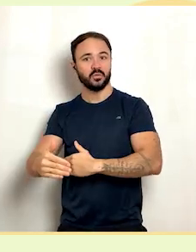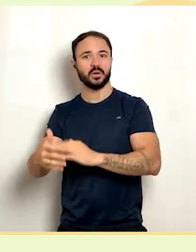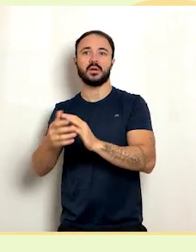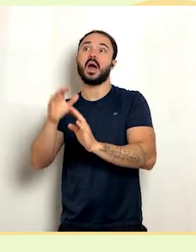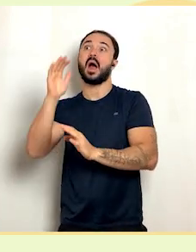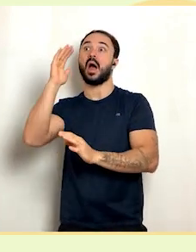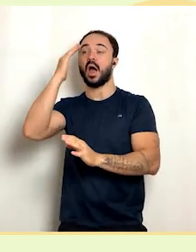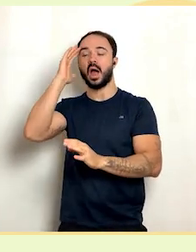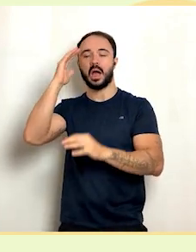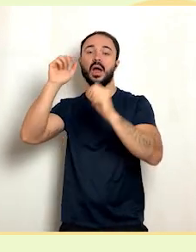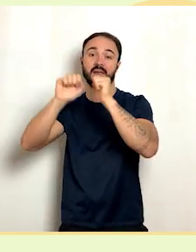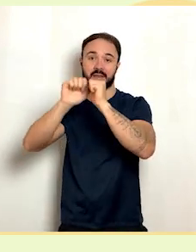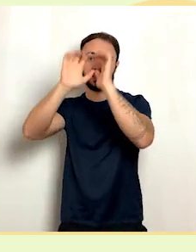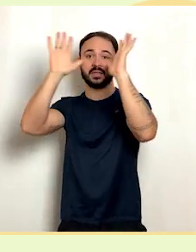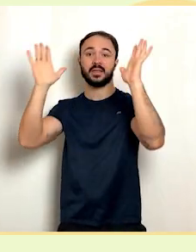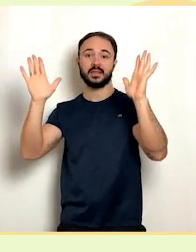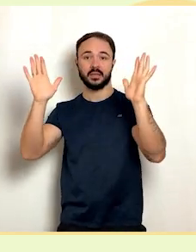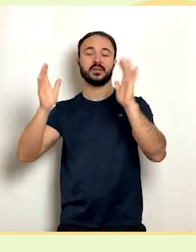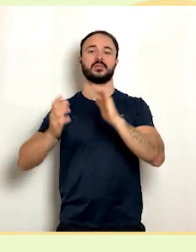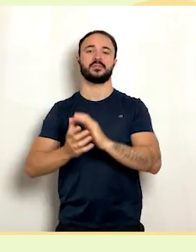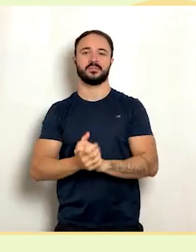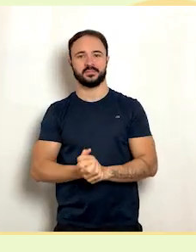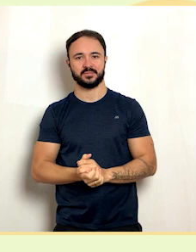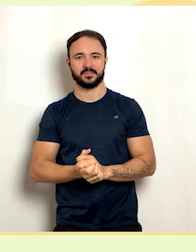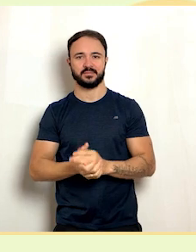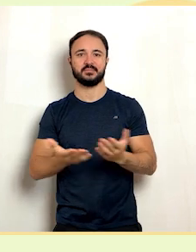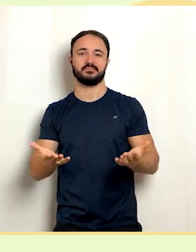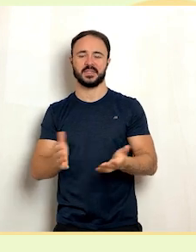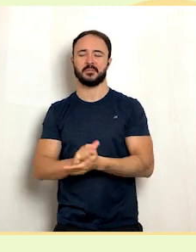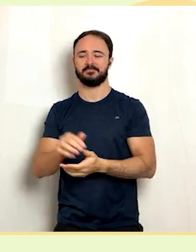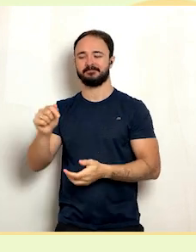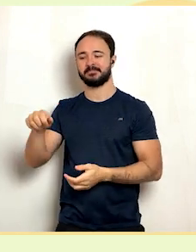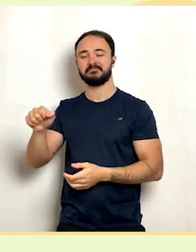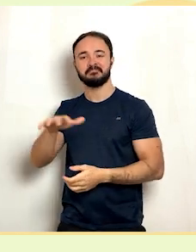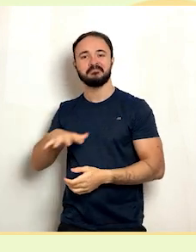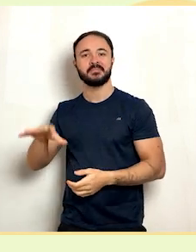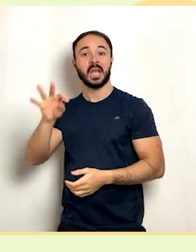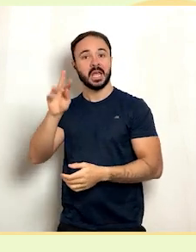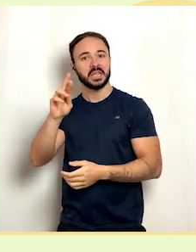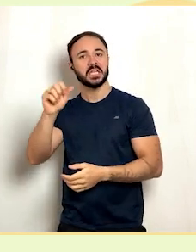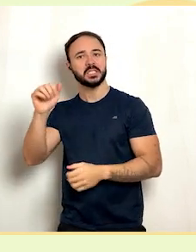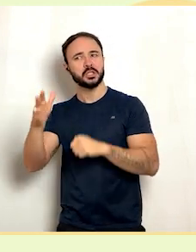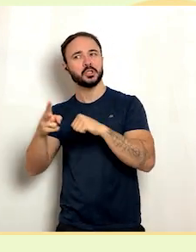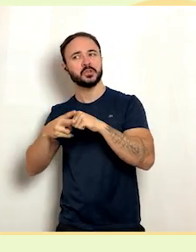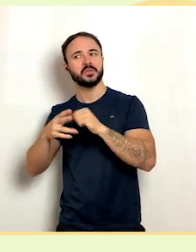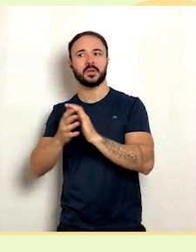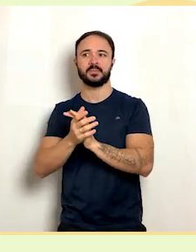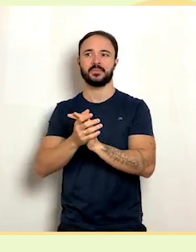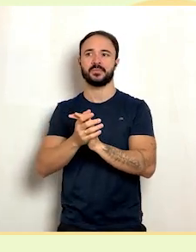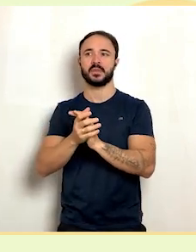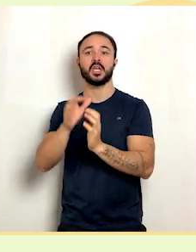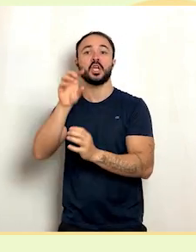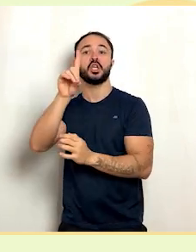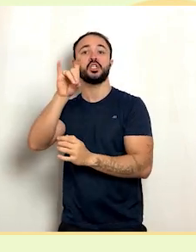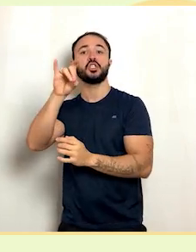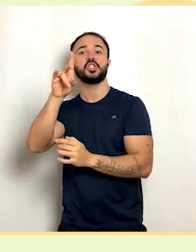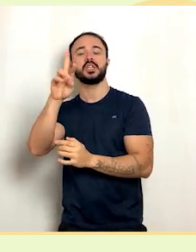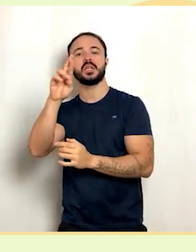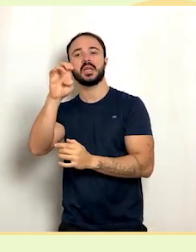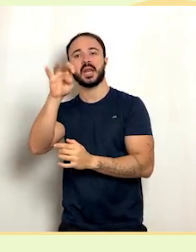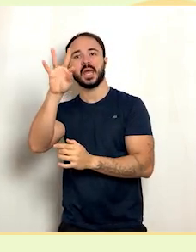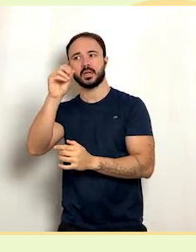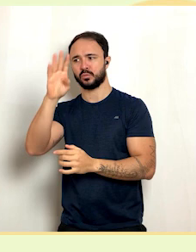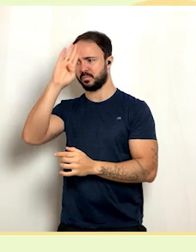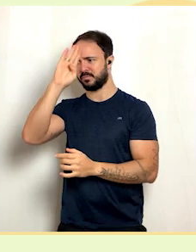acordo com complementos, eles podem ser transitivos diretos, transitivos indiretos ou